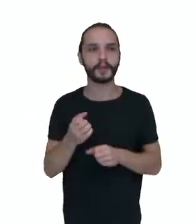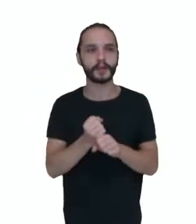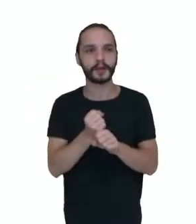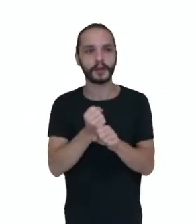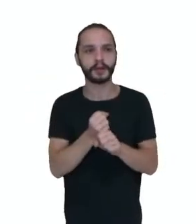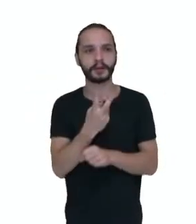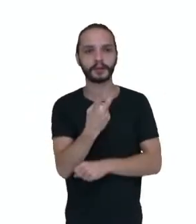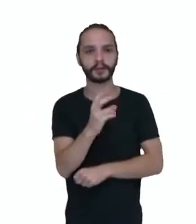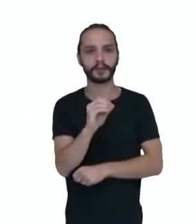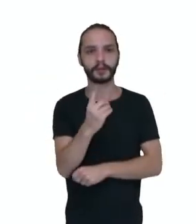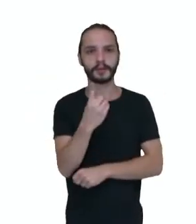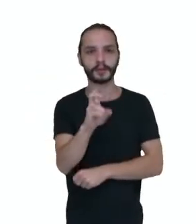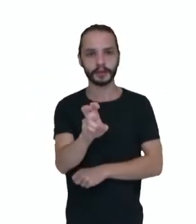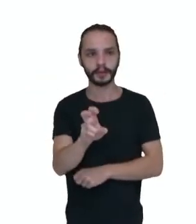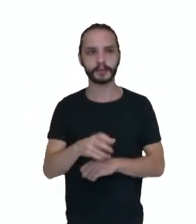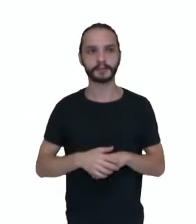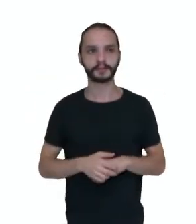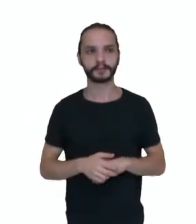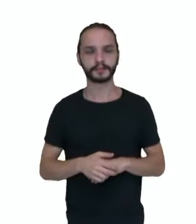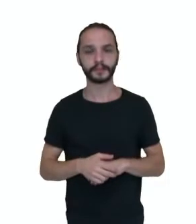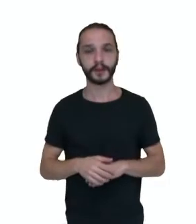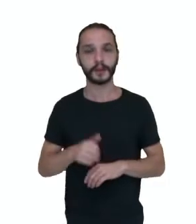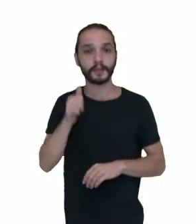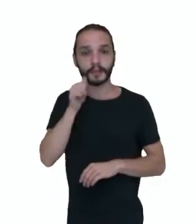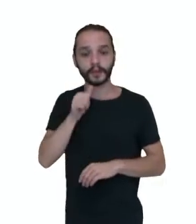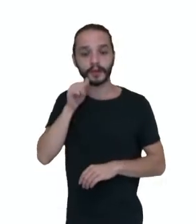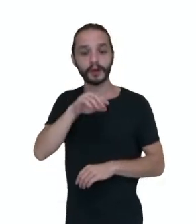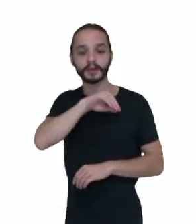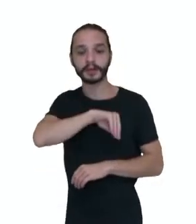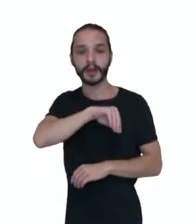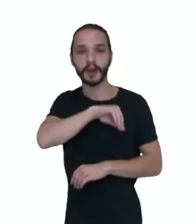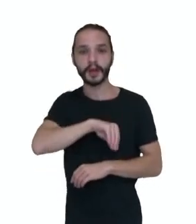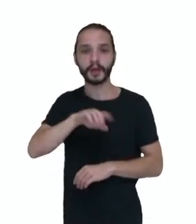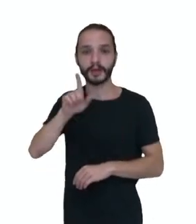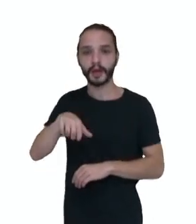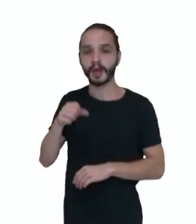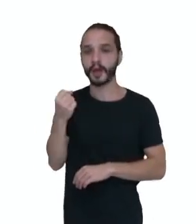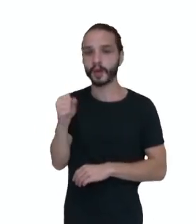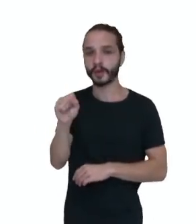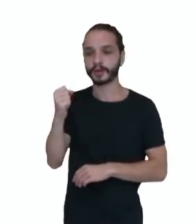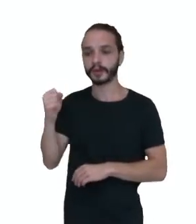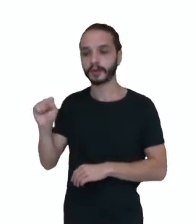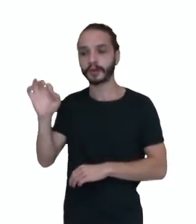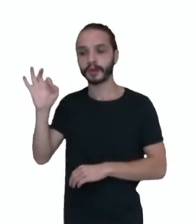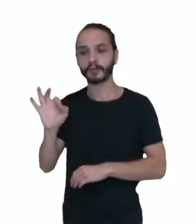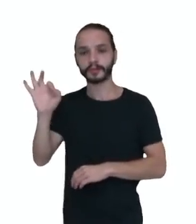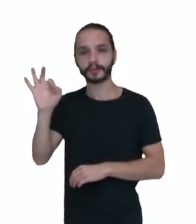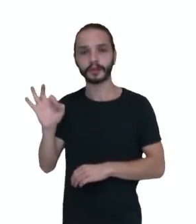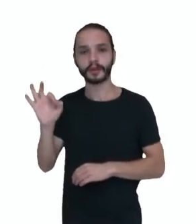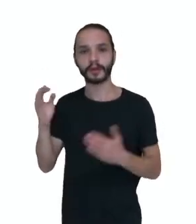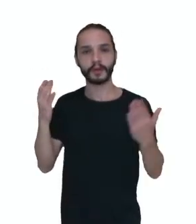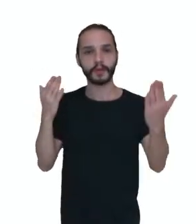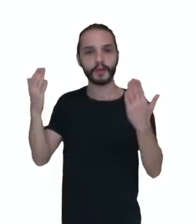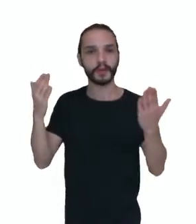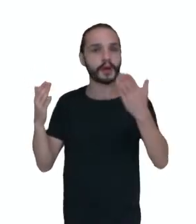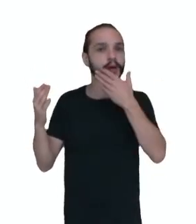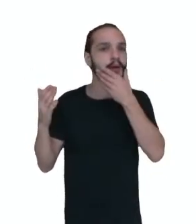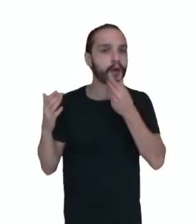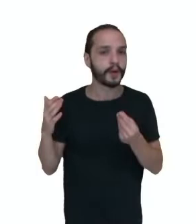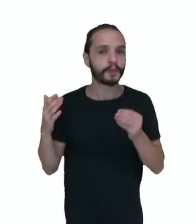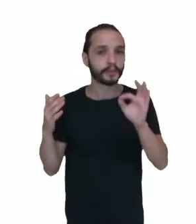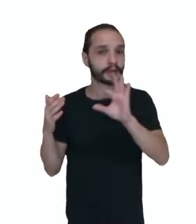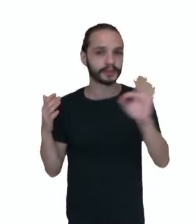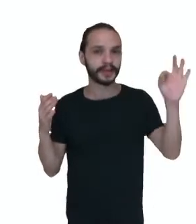por exemplo, representava a renda das mulheres 88% em comparação às dos homens. Ou